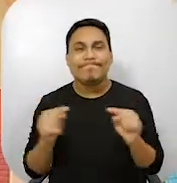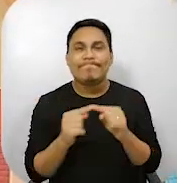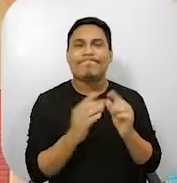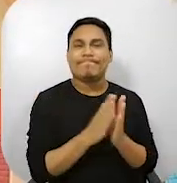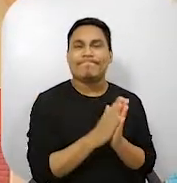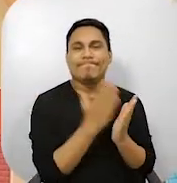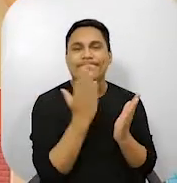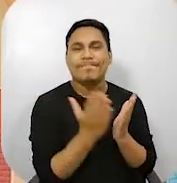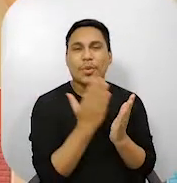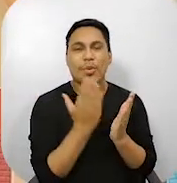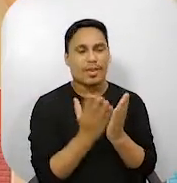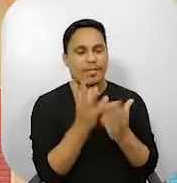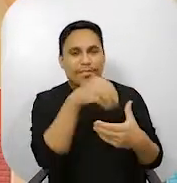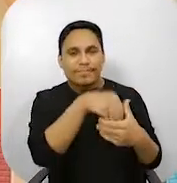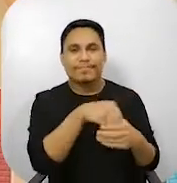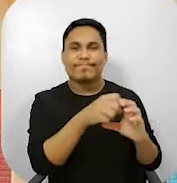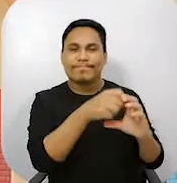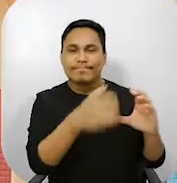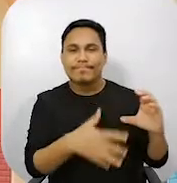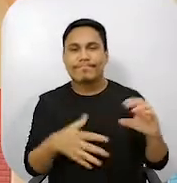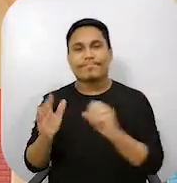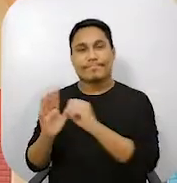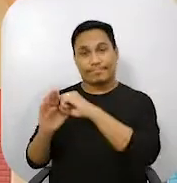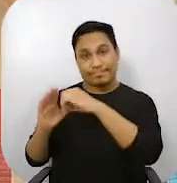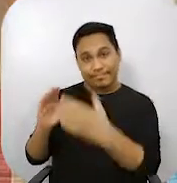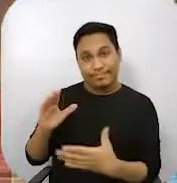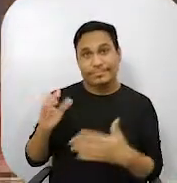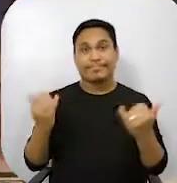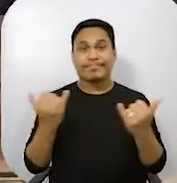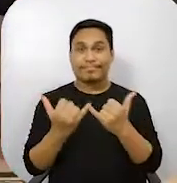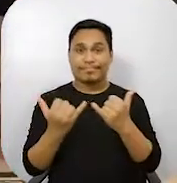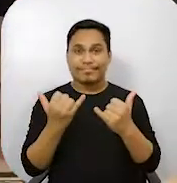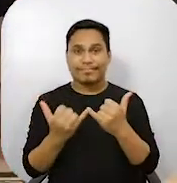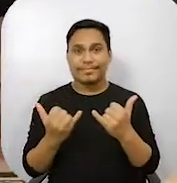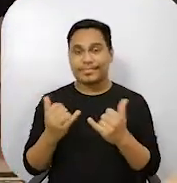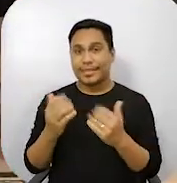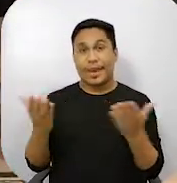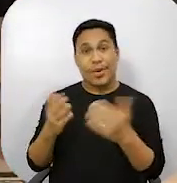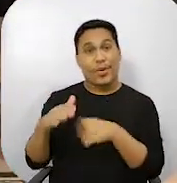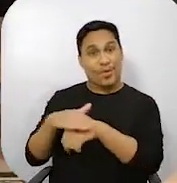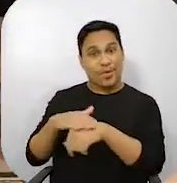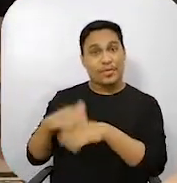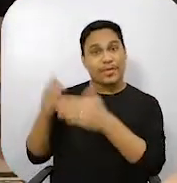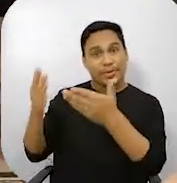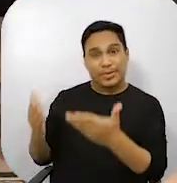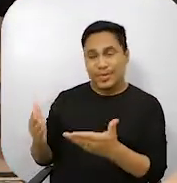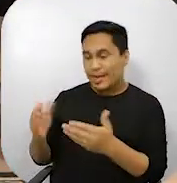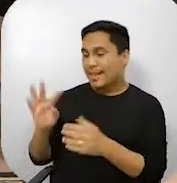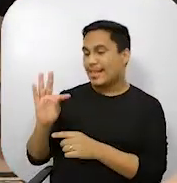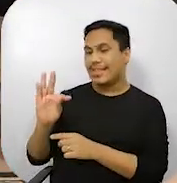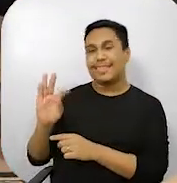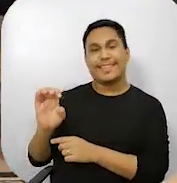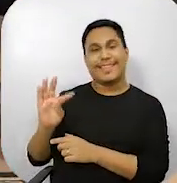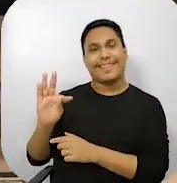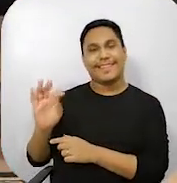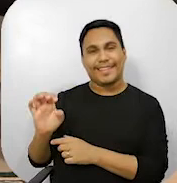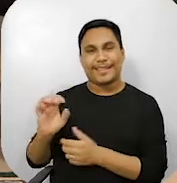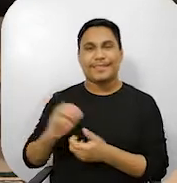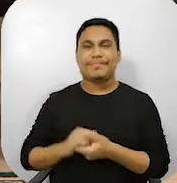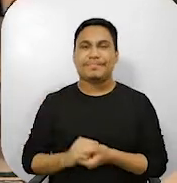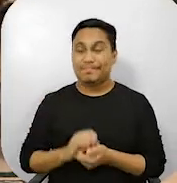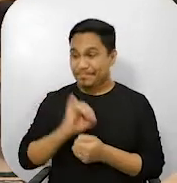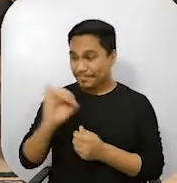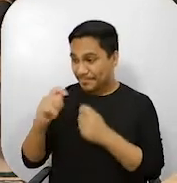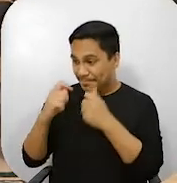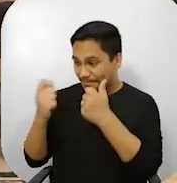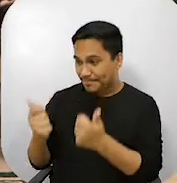com Tereza Porto conhecida carinhosamente também como te tudo bem TT Oi oi Dani eu queria que